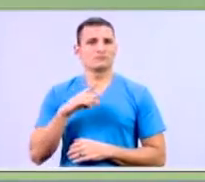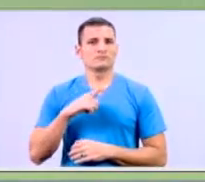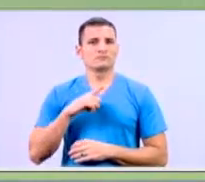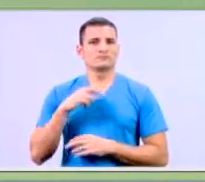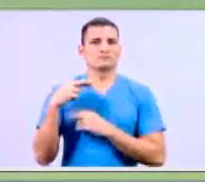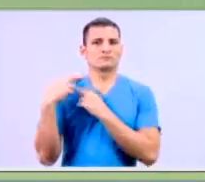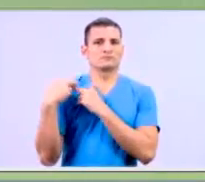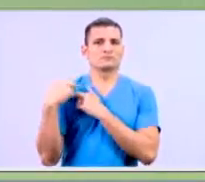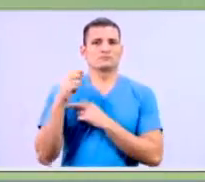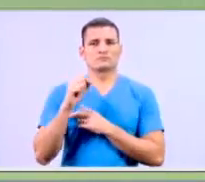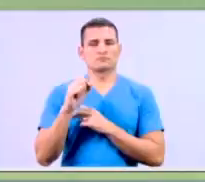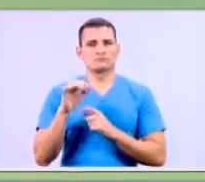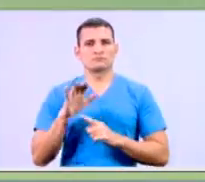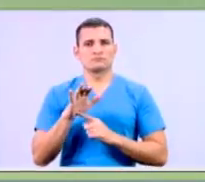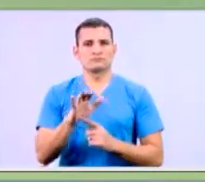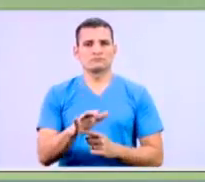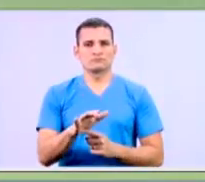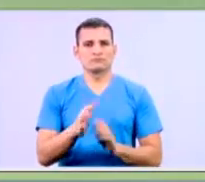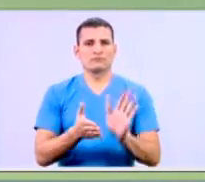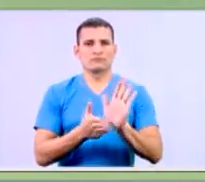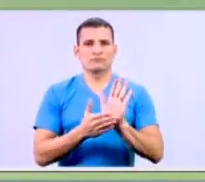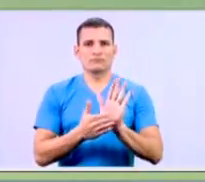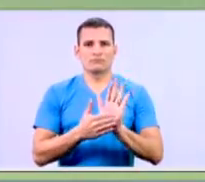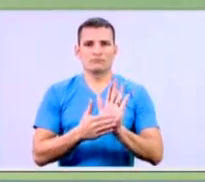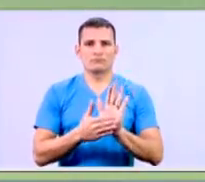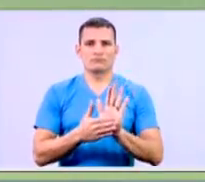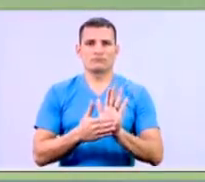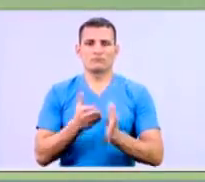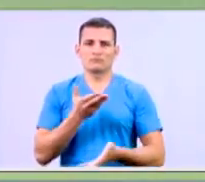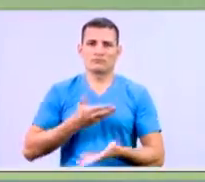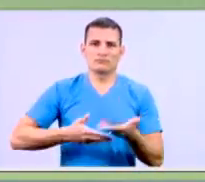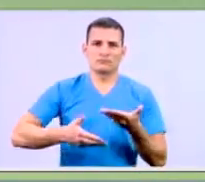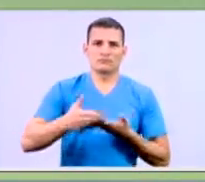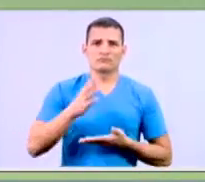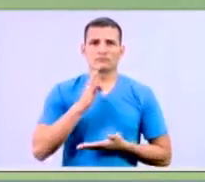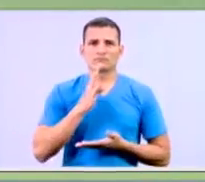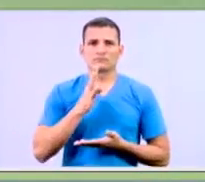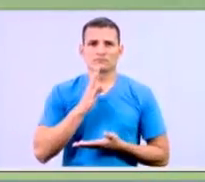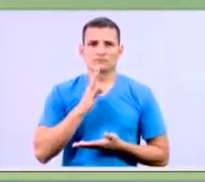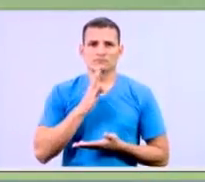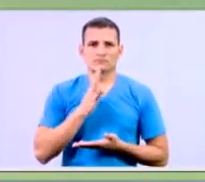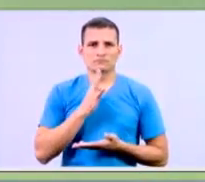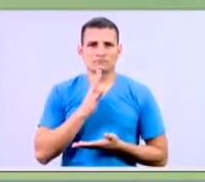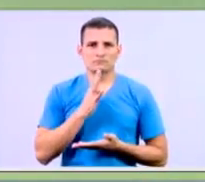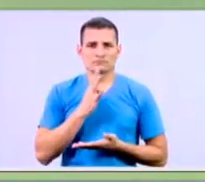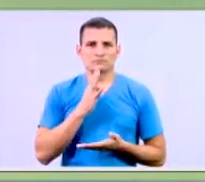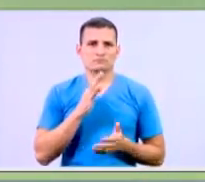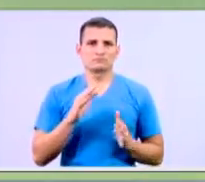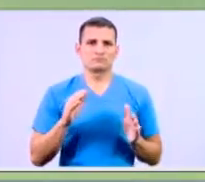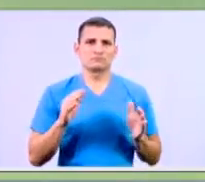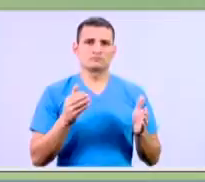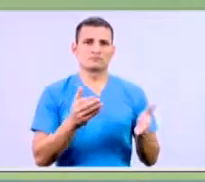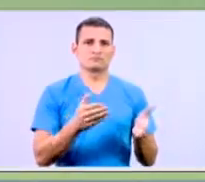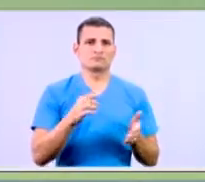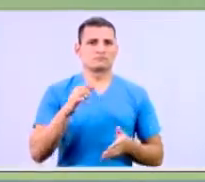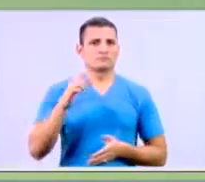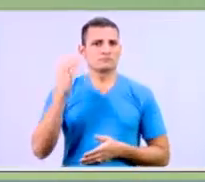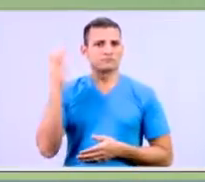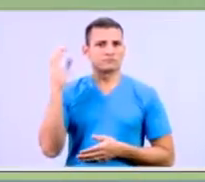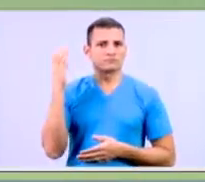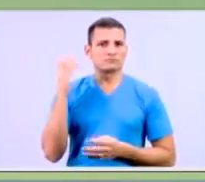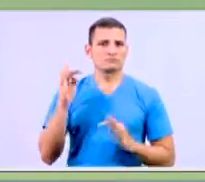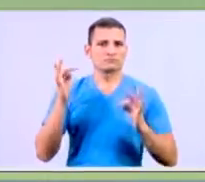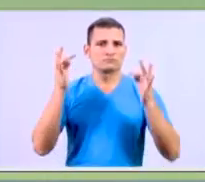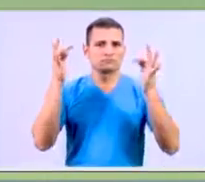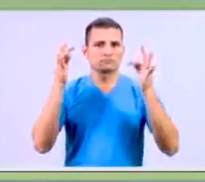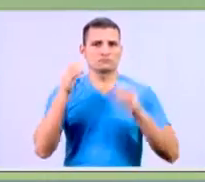e promover o compartilhamento do conhecimento aplicado no que se refere à ciência e às tecnologias